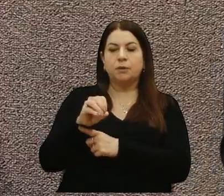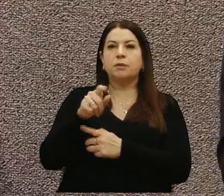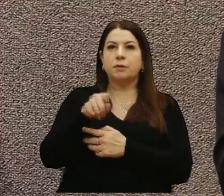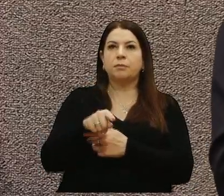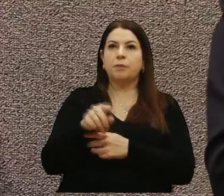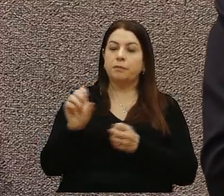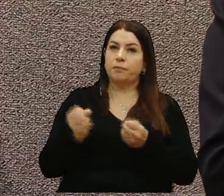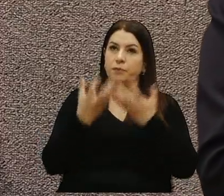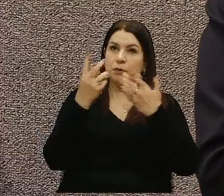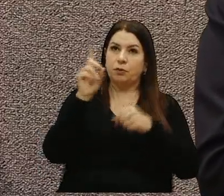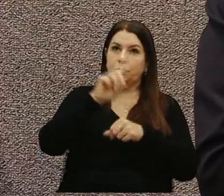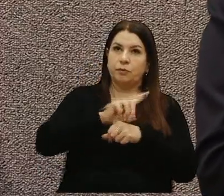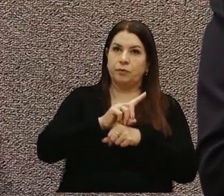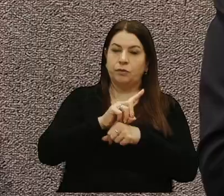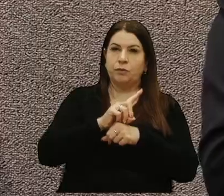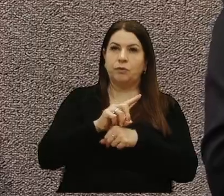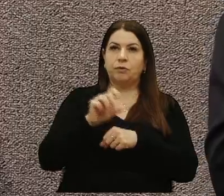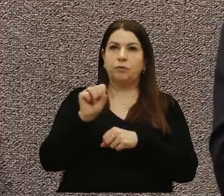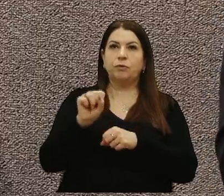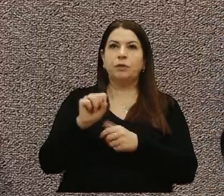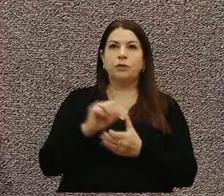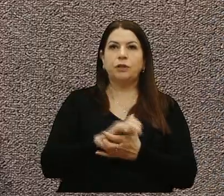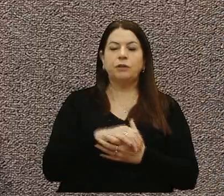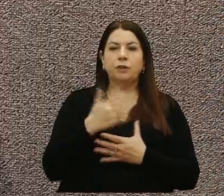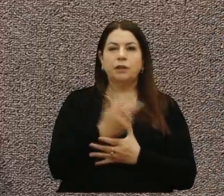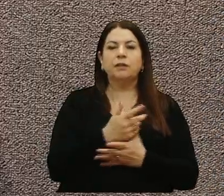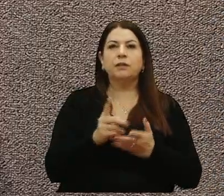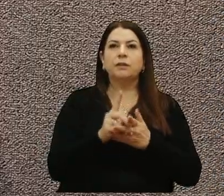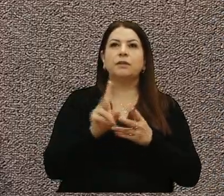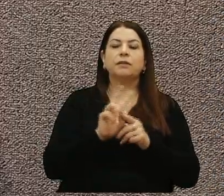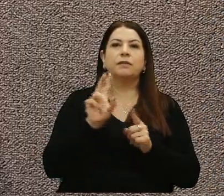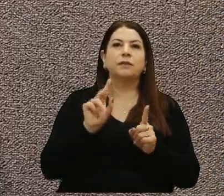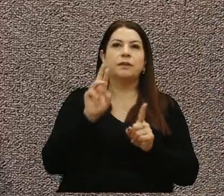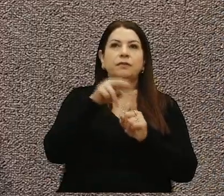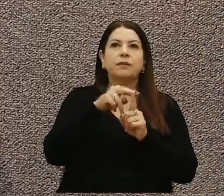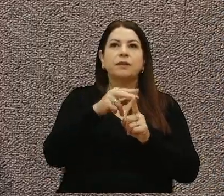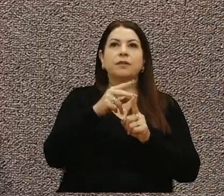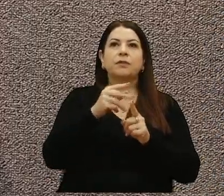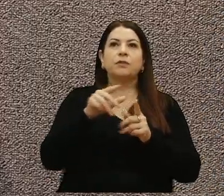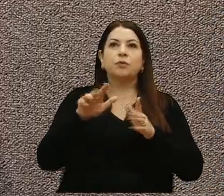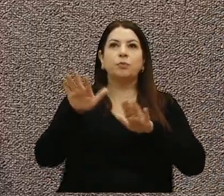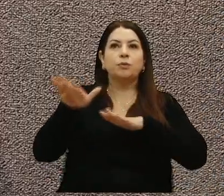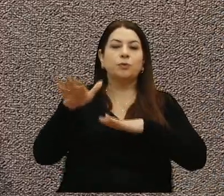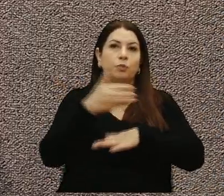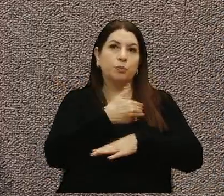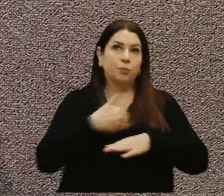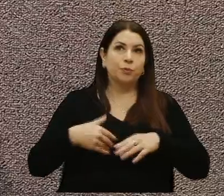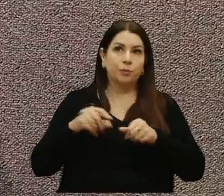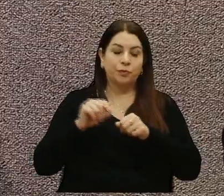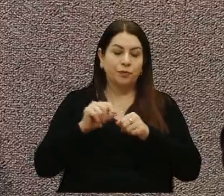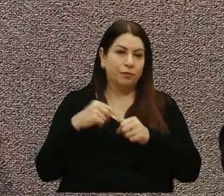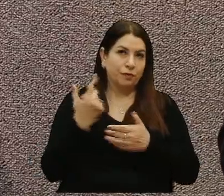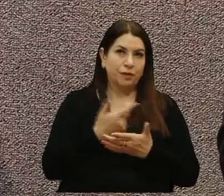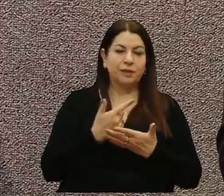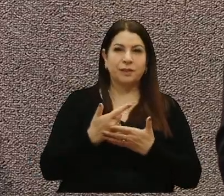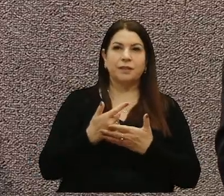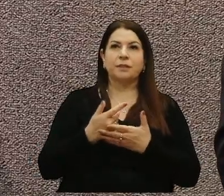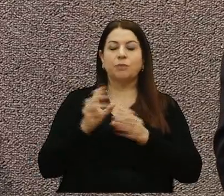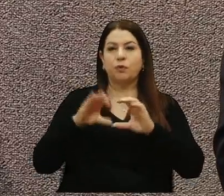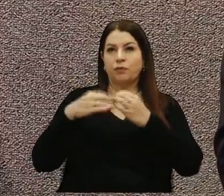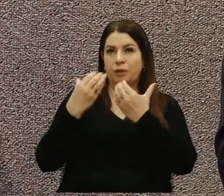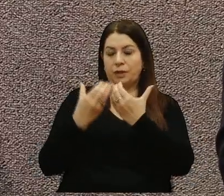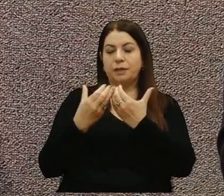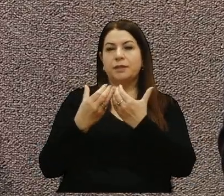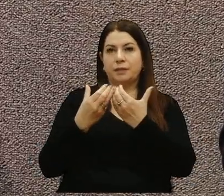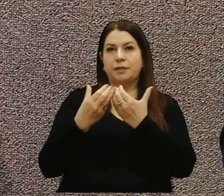a celebração desse dia, do dia S, faz referência aos atos públicos promovidos pela Confederação